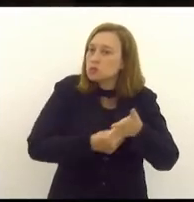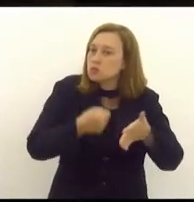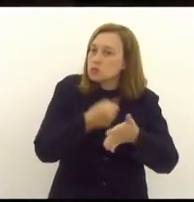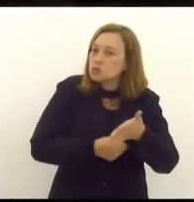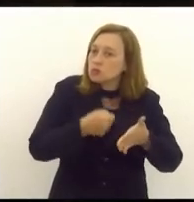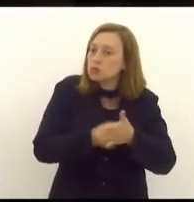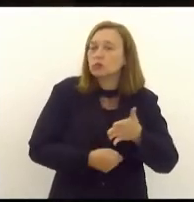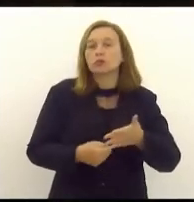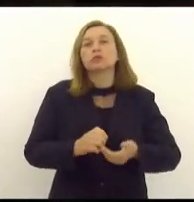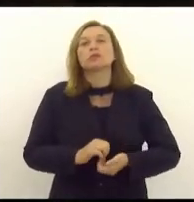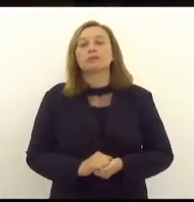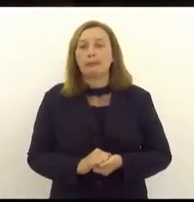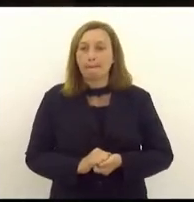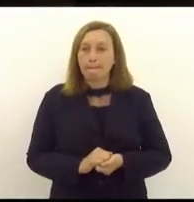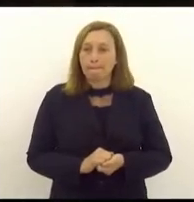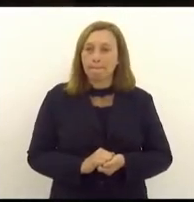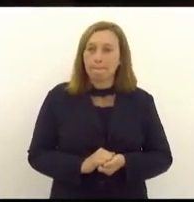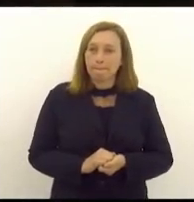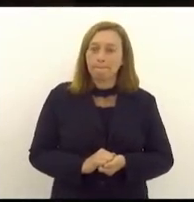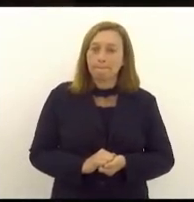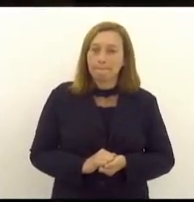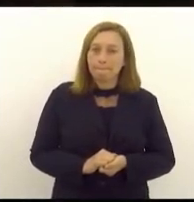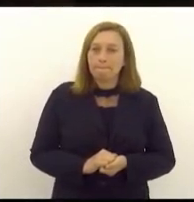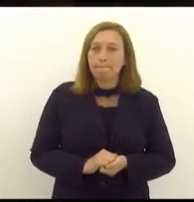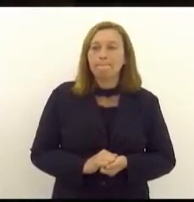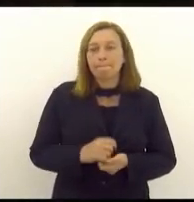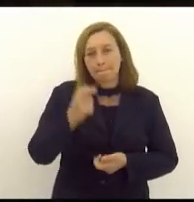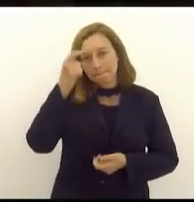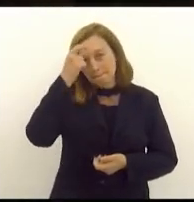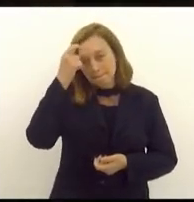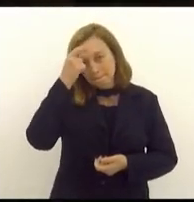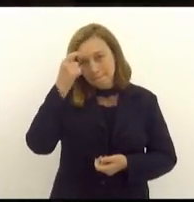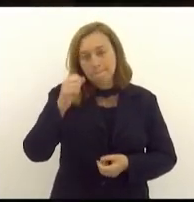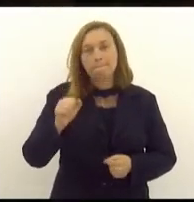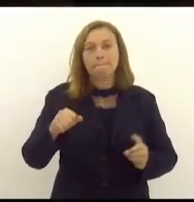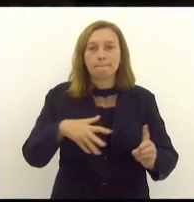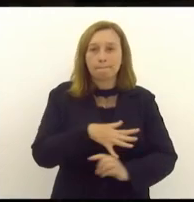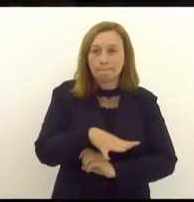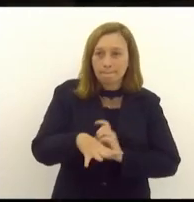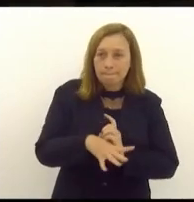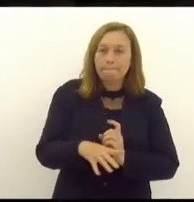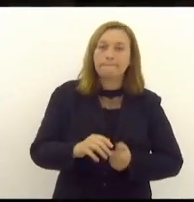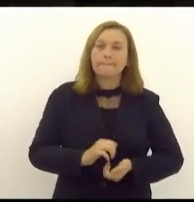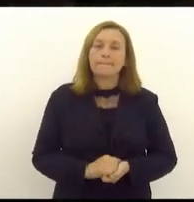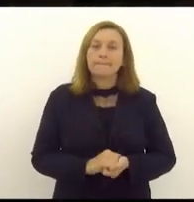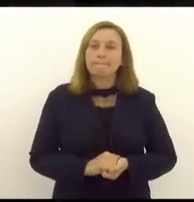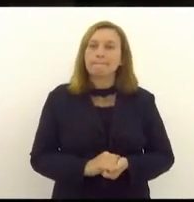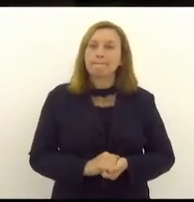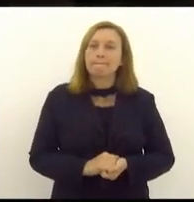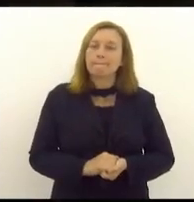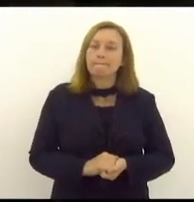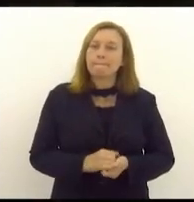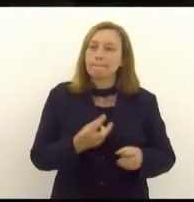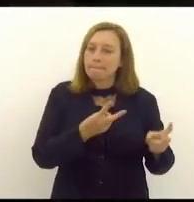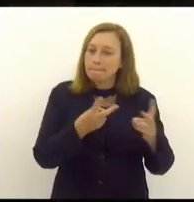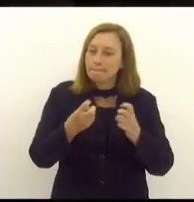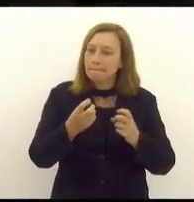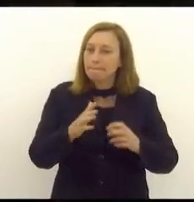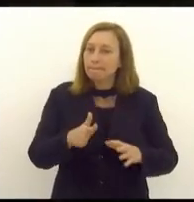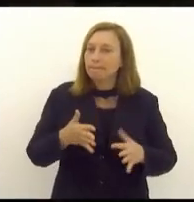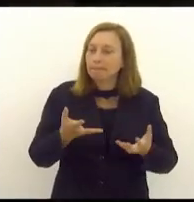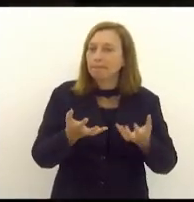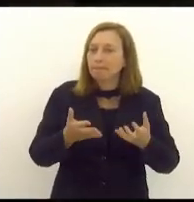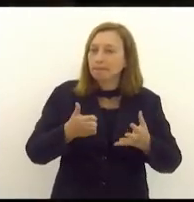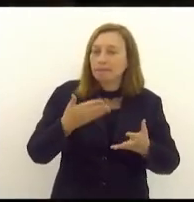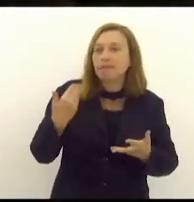sua consistência se uma pessoa pela sua concepção da sociedade pela sua percepção de querer melhorar